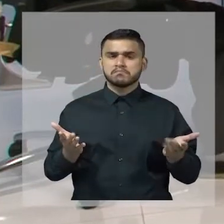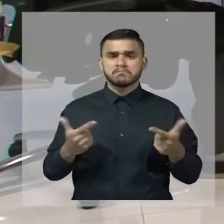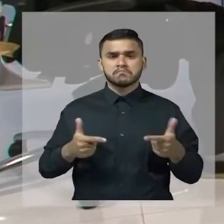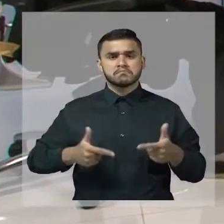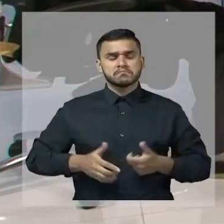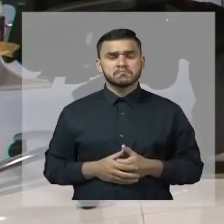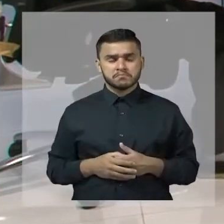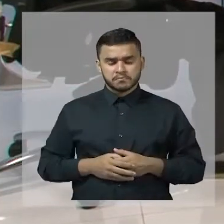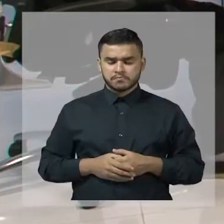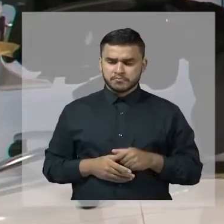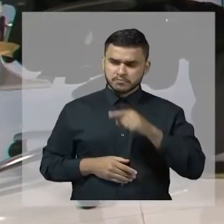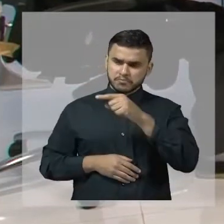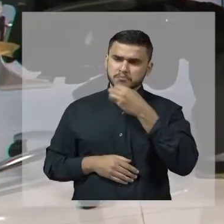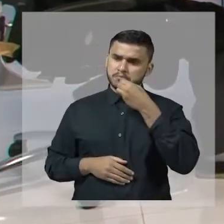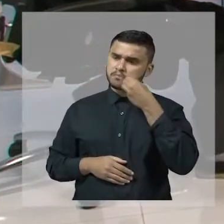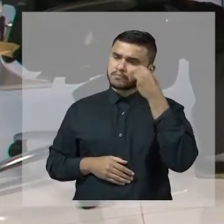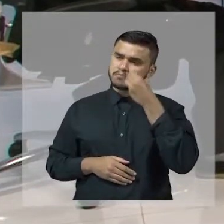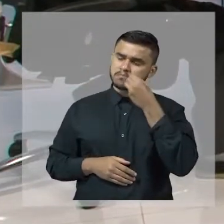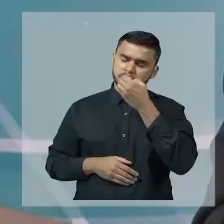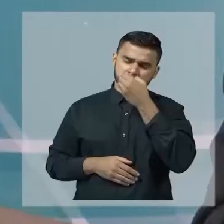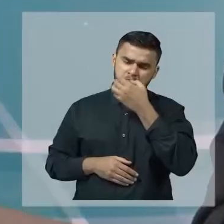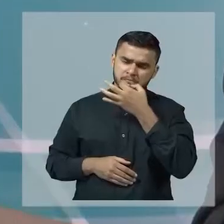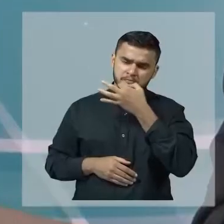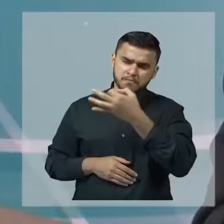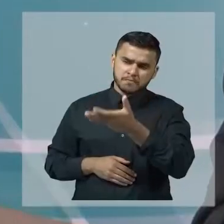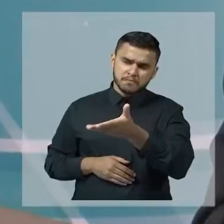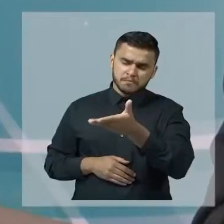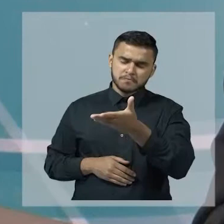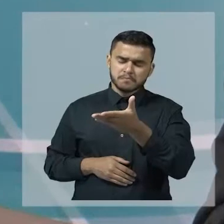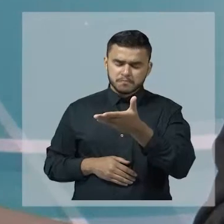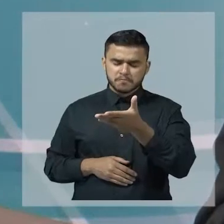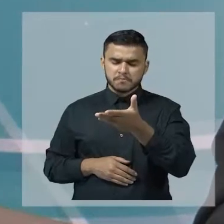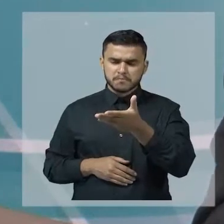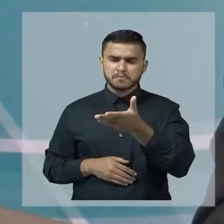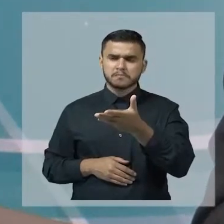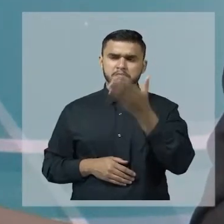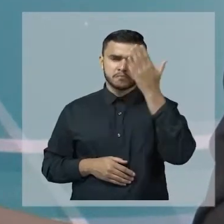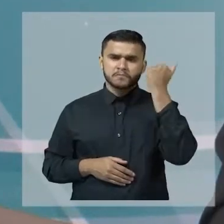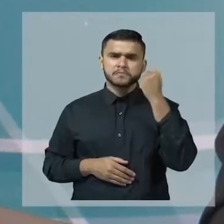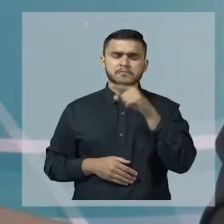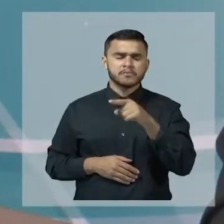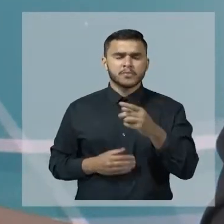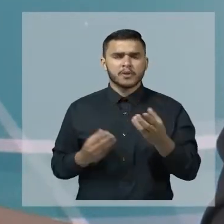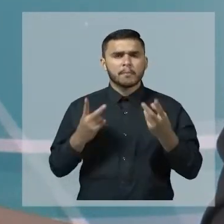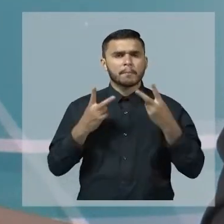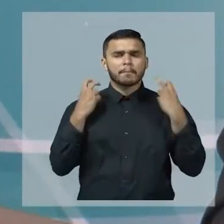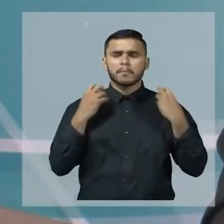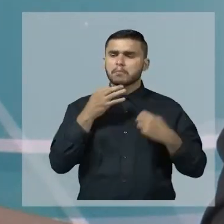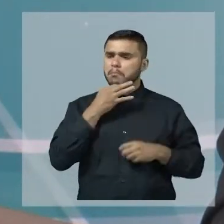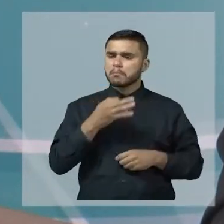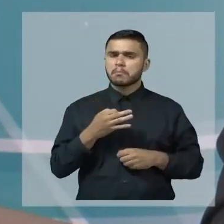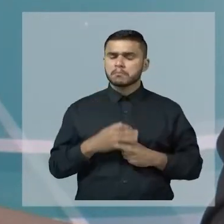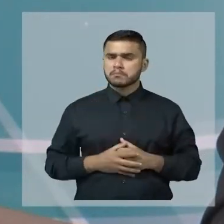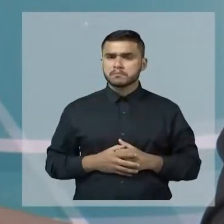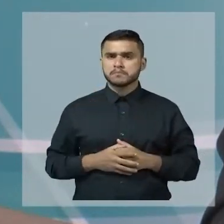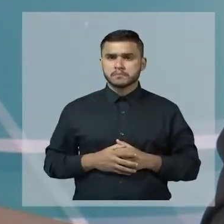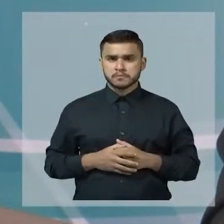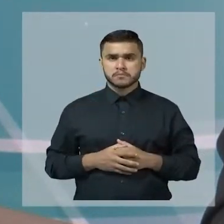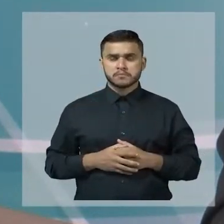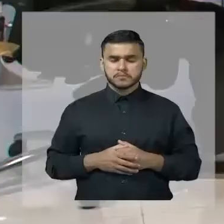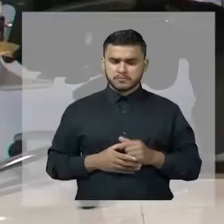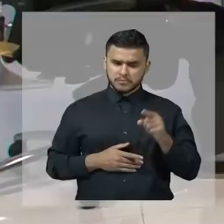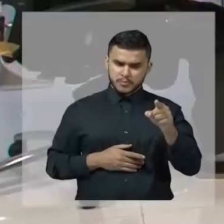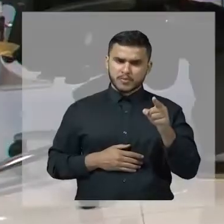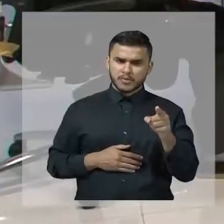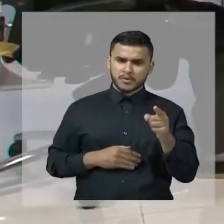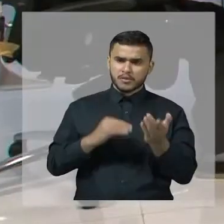sua experiência, a sua vivência, onde é que o senhor anota, o que significa como causa motivadora? O professor Roberto fala que a